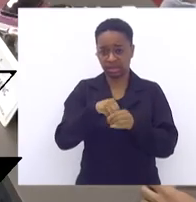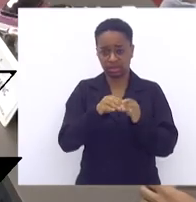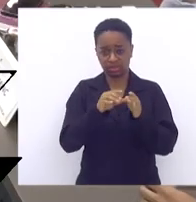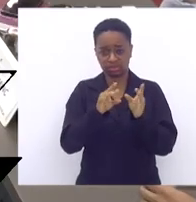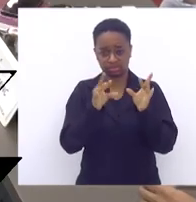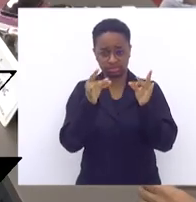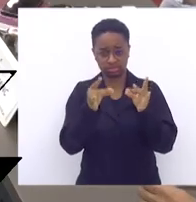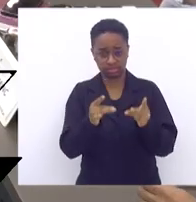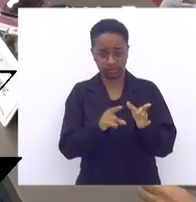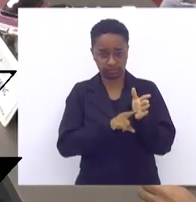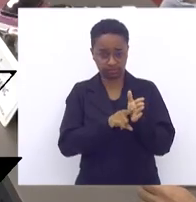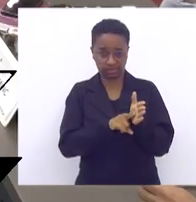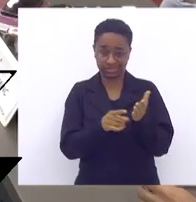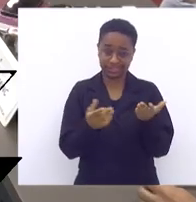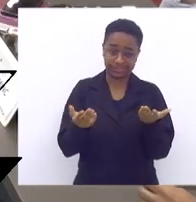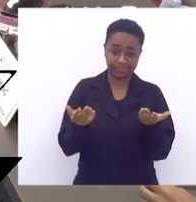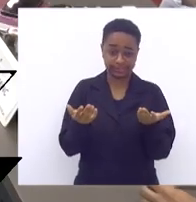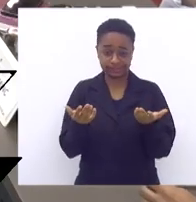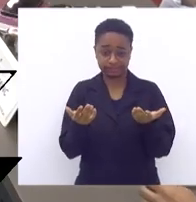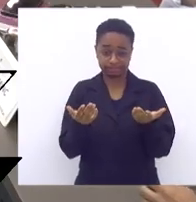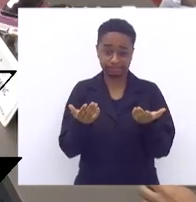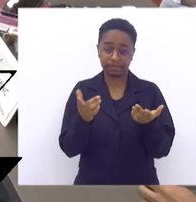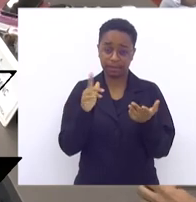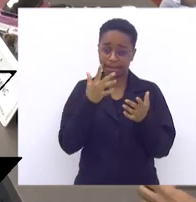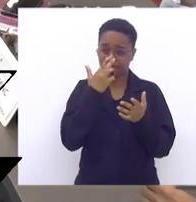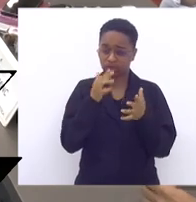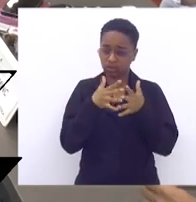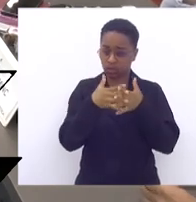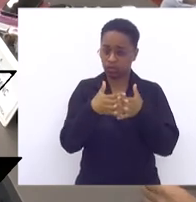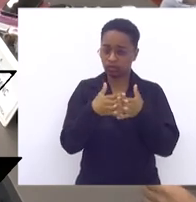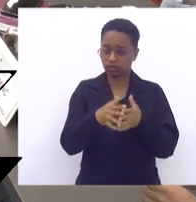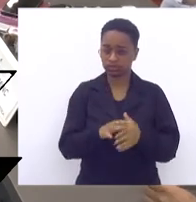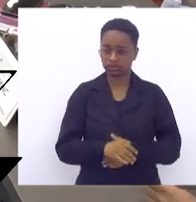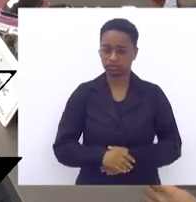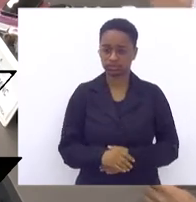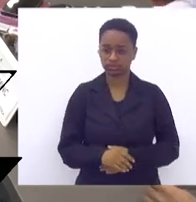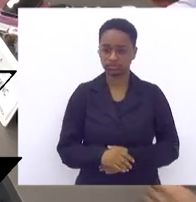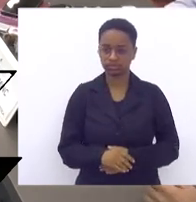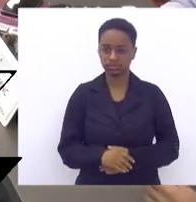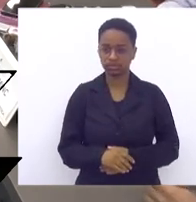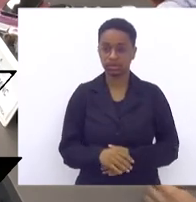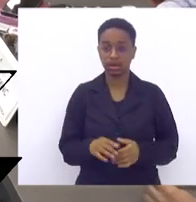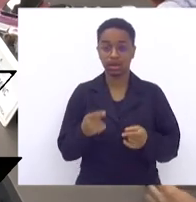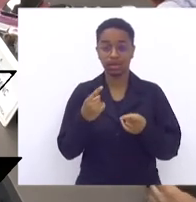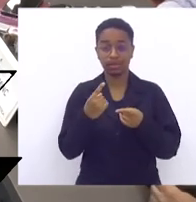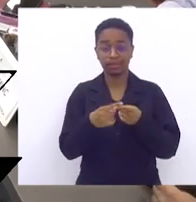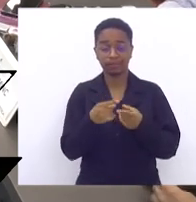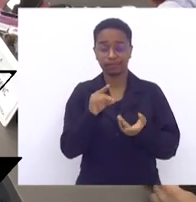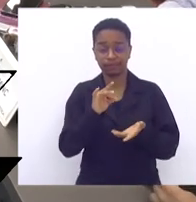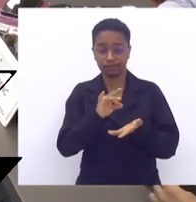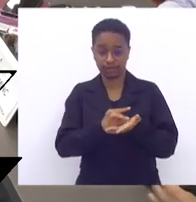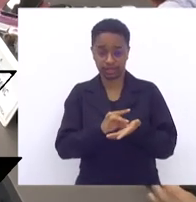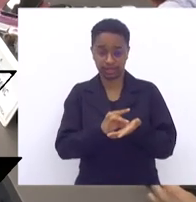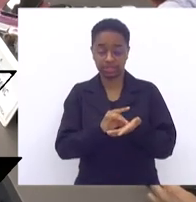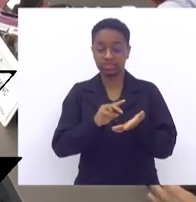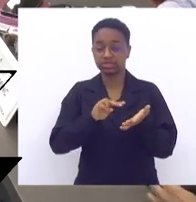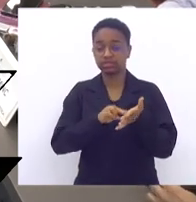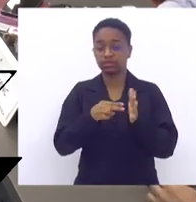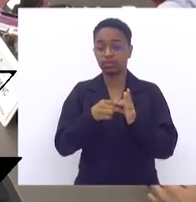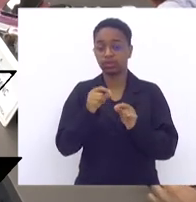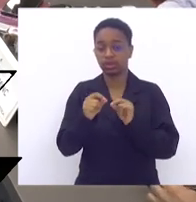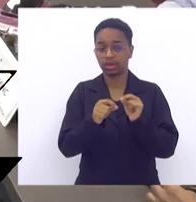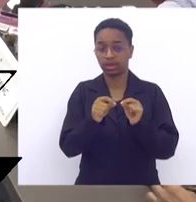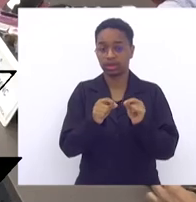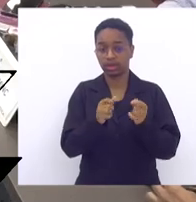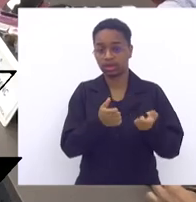me dá uma parte. Pois não, é uma certa confusão. É porque, na verdade, a imprescritibilidade se refere ao ressarcimento ao dano